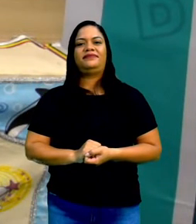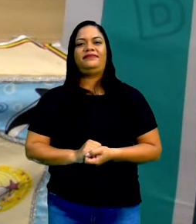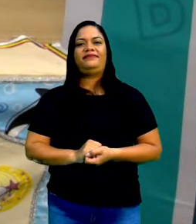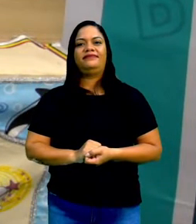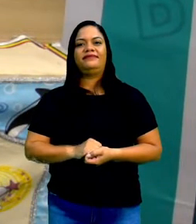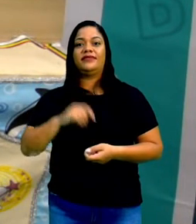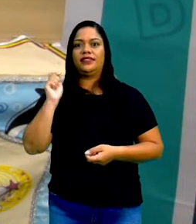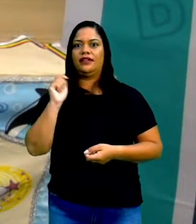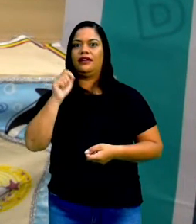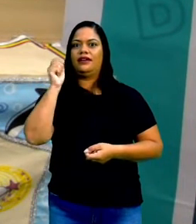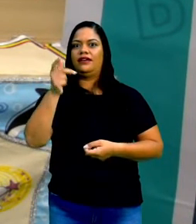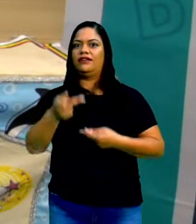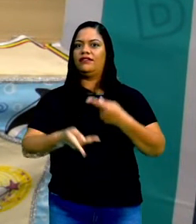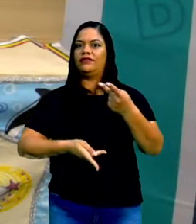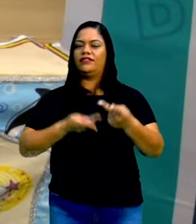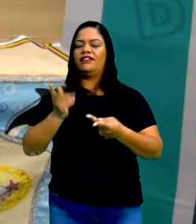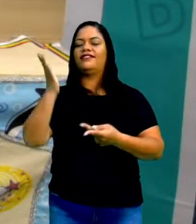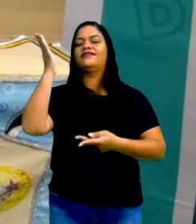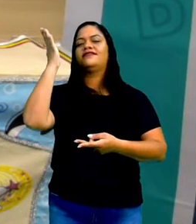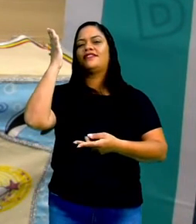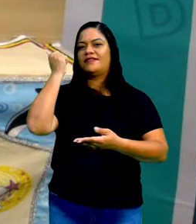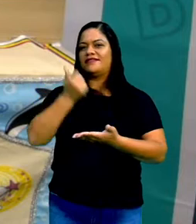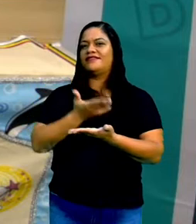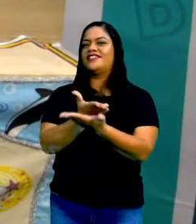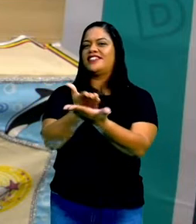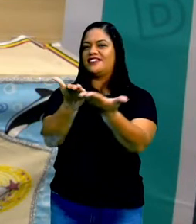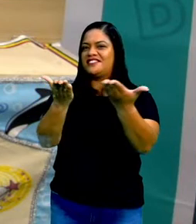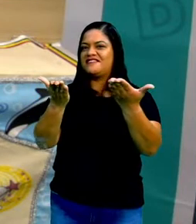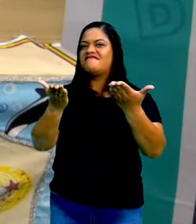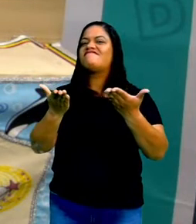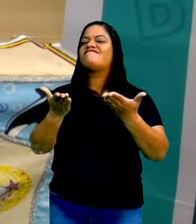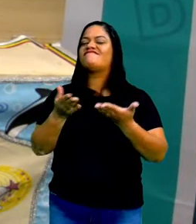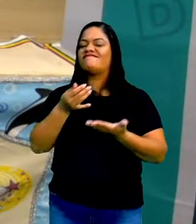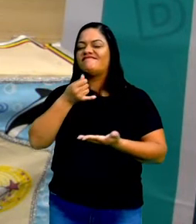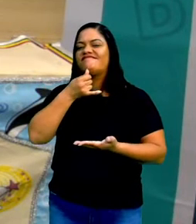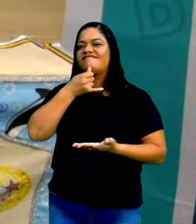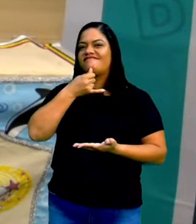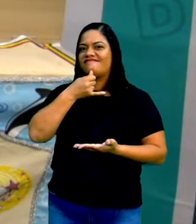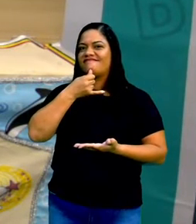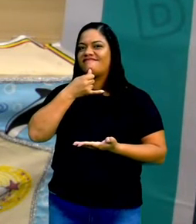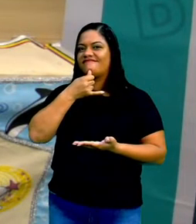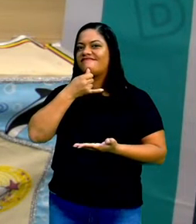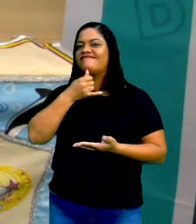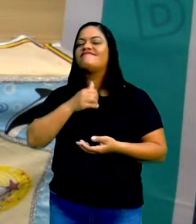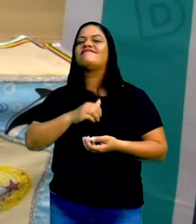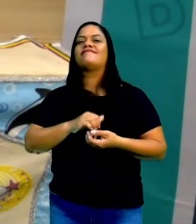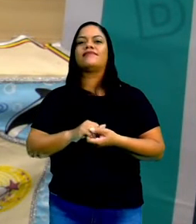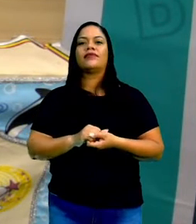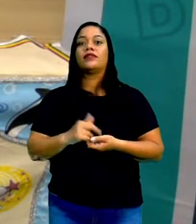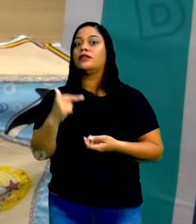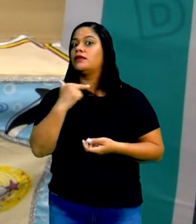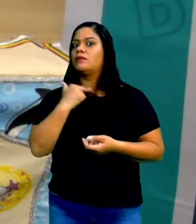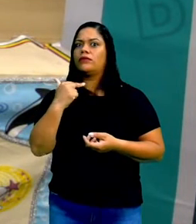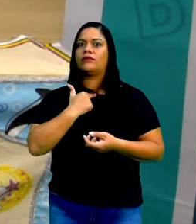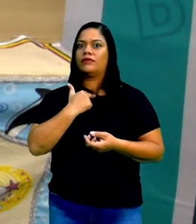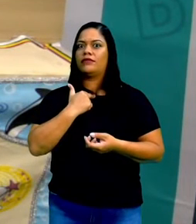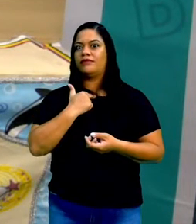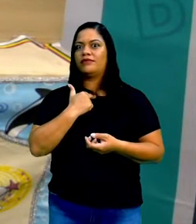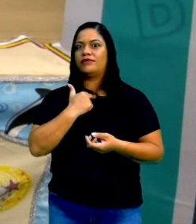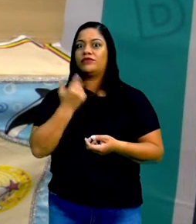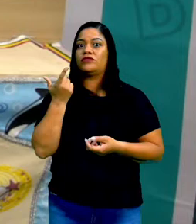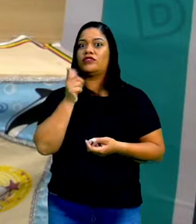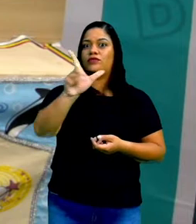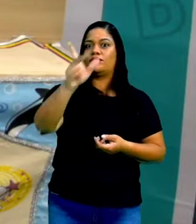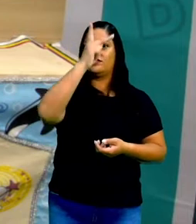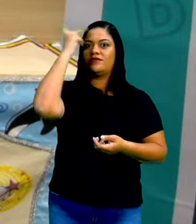a fada disse: eu sabia que você ia se arrepender. Afinal, não podemos ser o